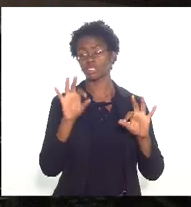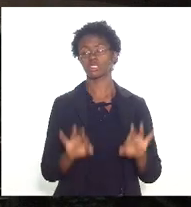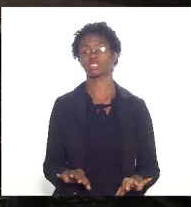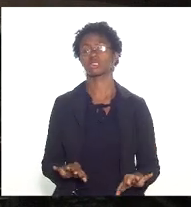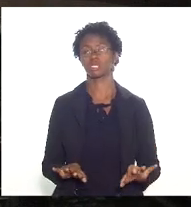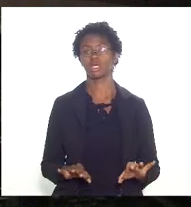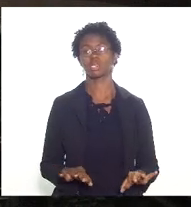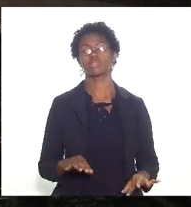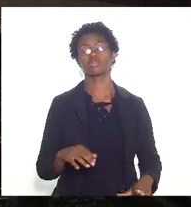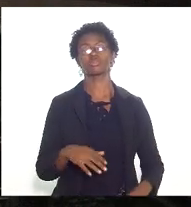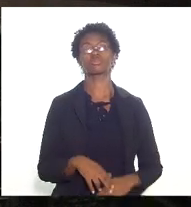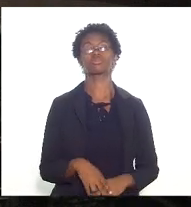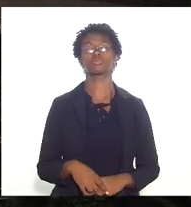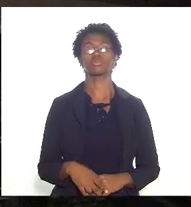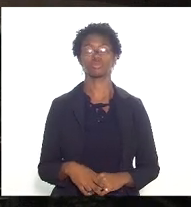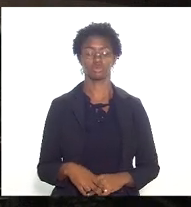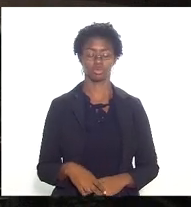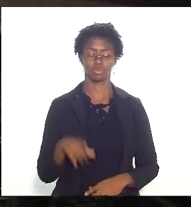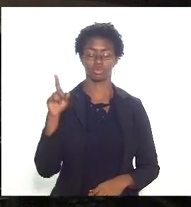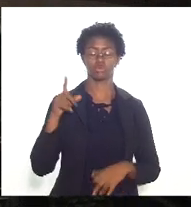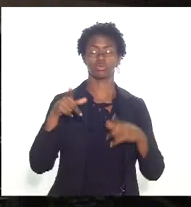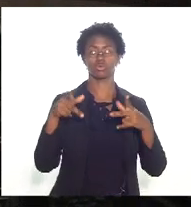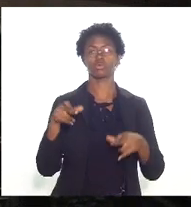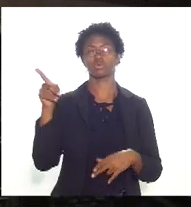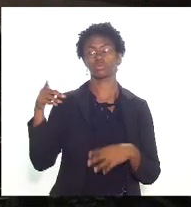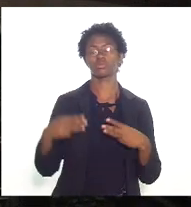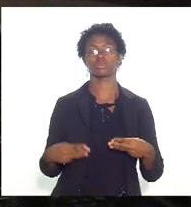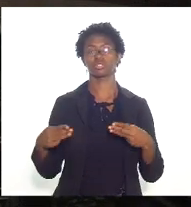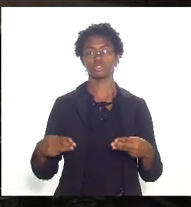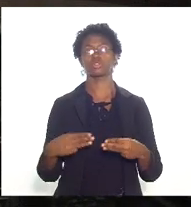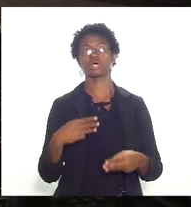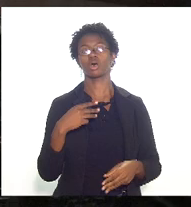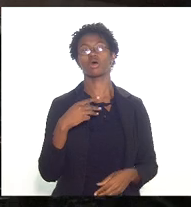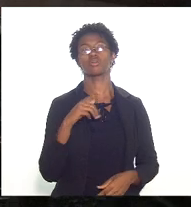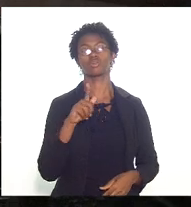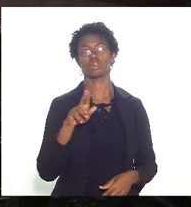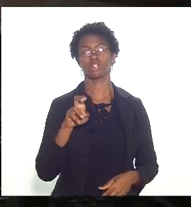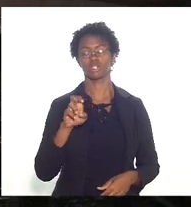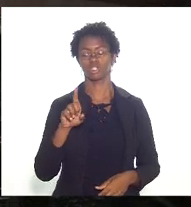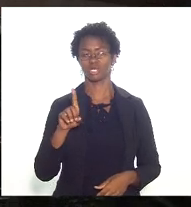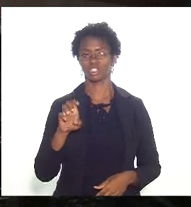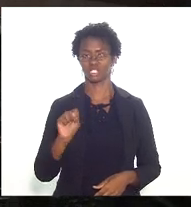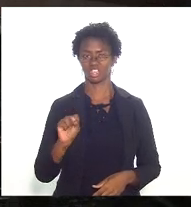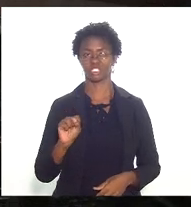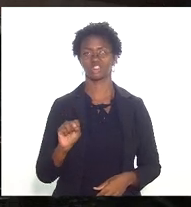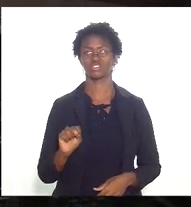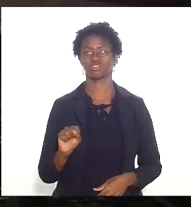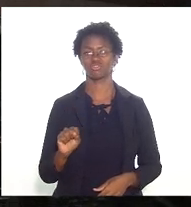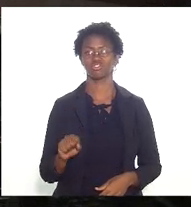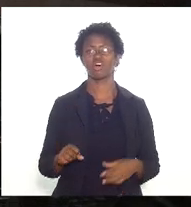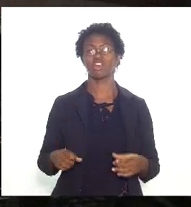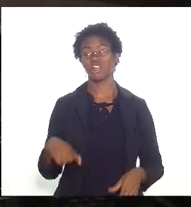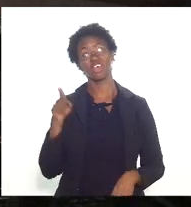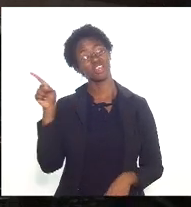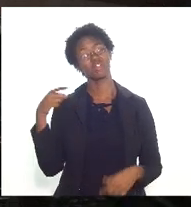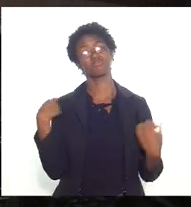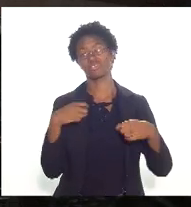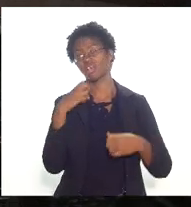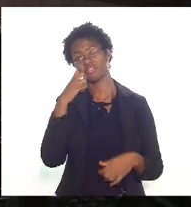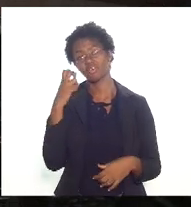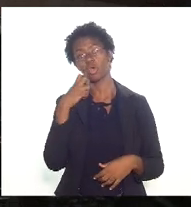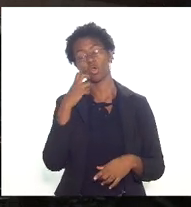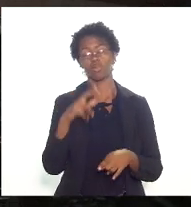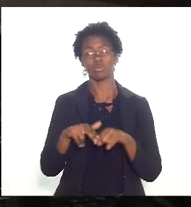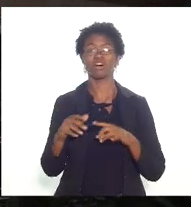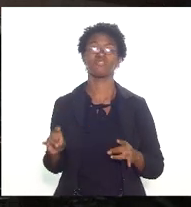Carioca como Ministro da Economia o seu Paulo Guedes que deveria ter vergonha de ser carioca tu tá vendendo a última coisa como o senhor bem diz